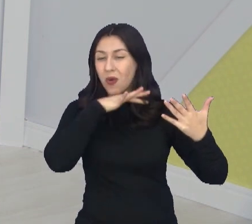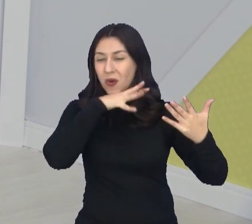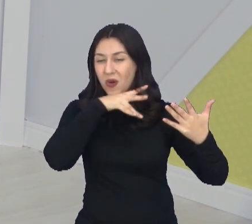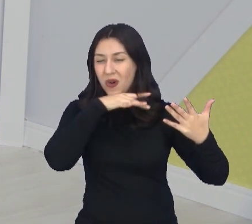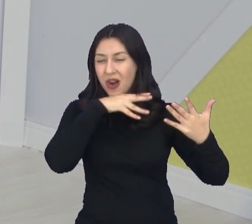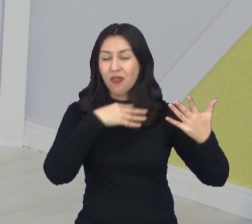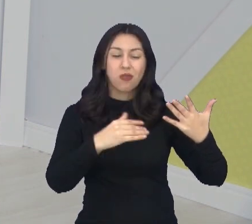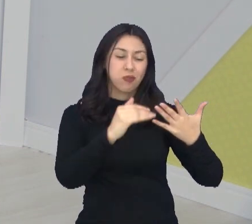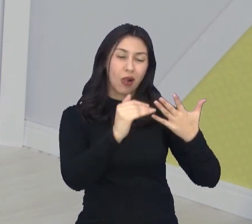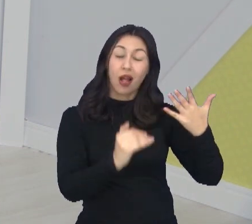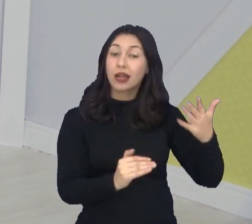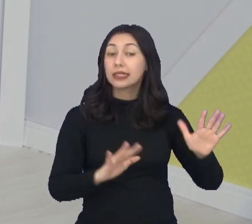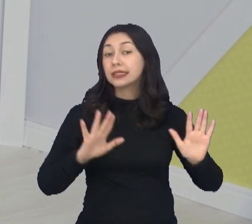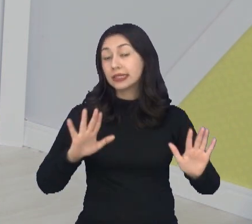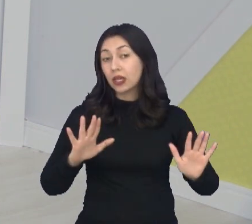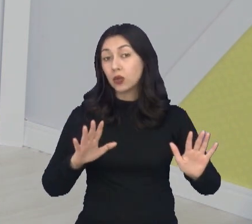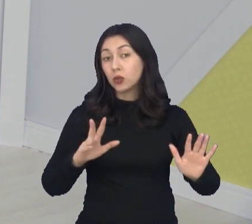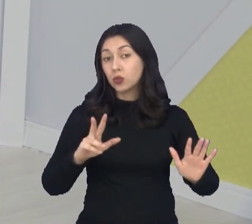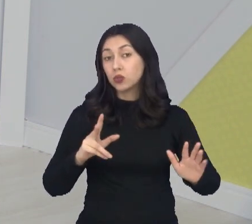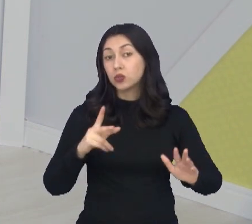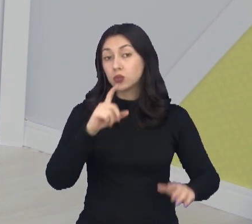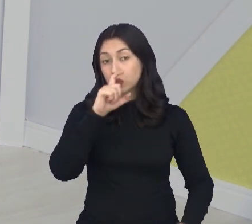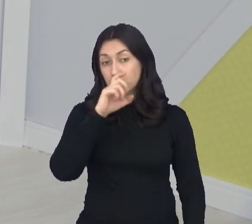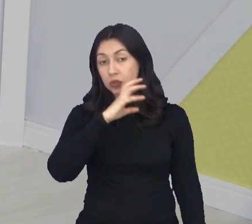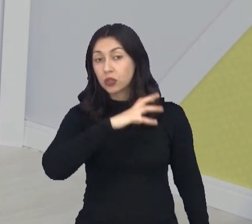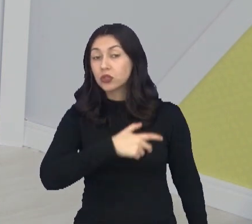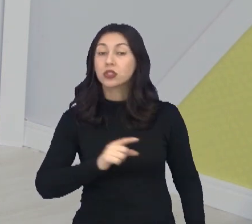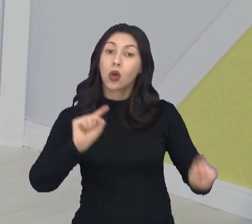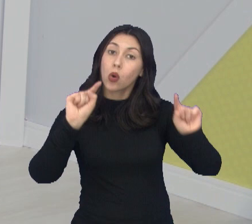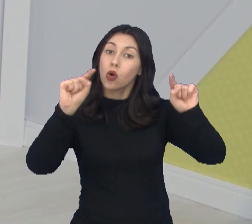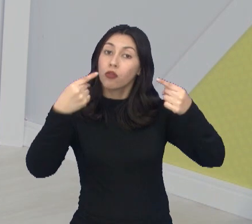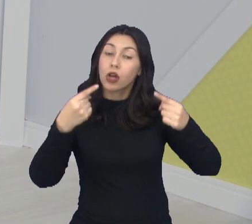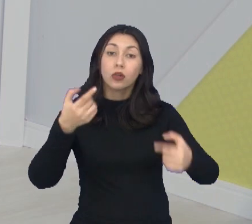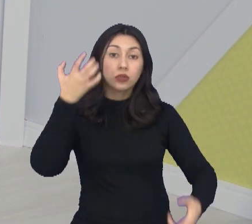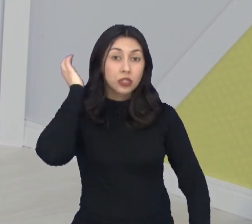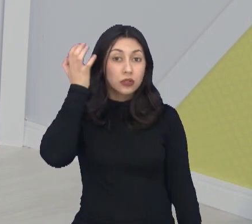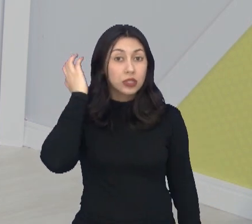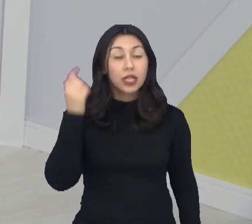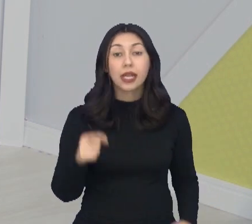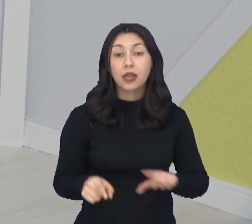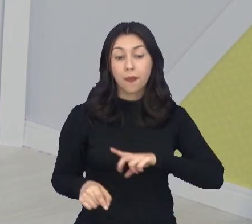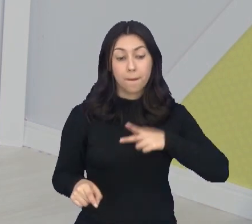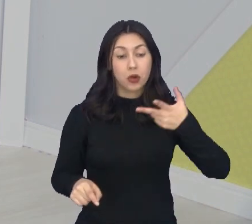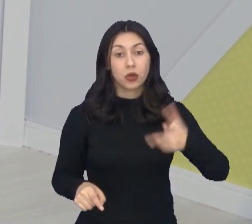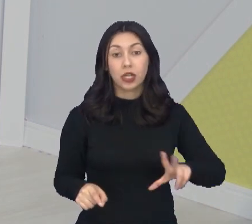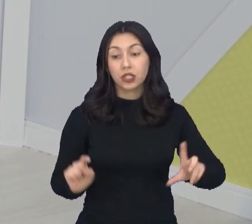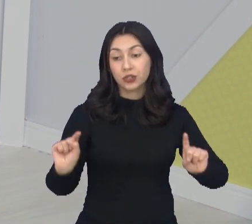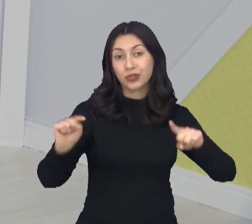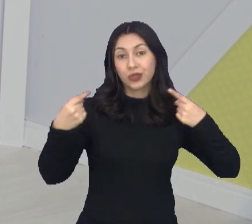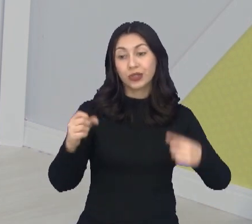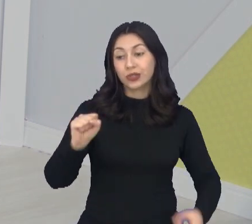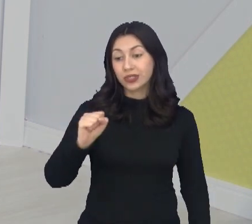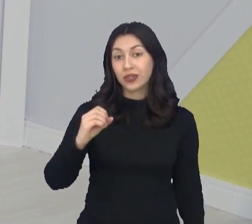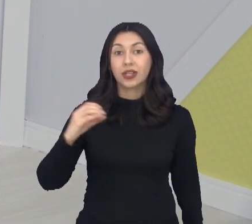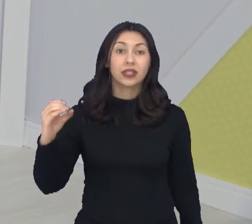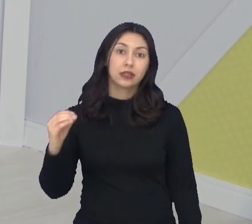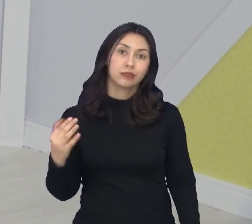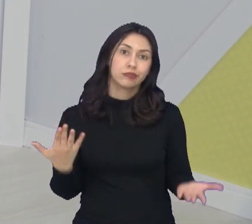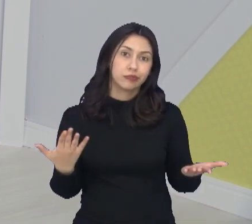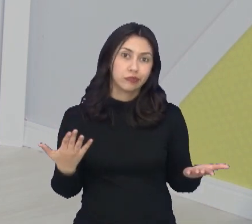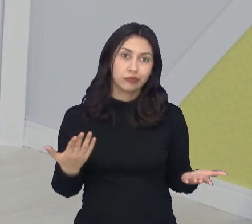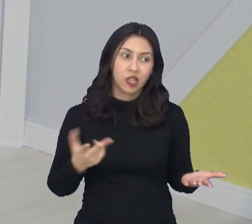São José agora enfrenta na última rodada o Santo André. A Portuguesa enfrenta o São Caetano. Só um milagre para a